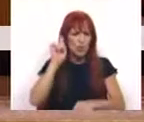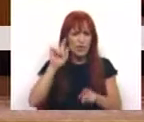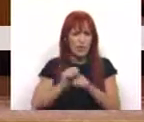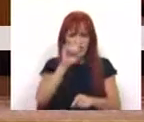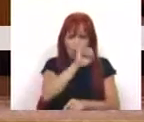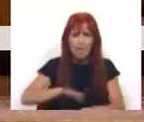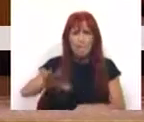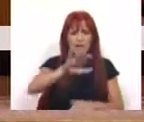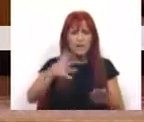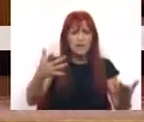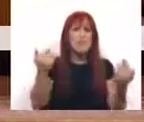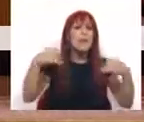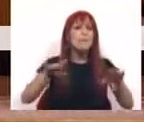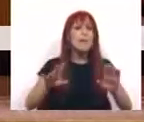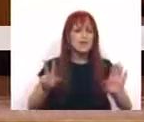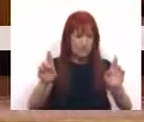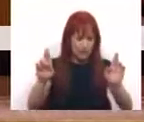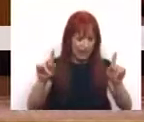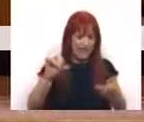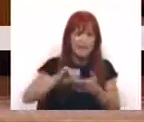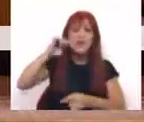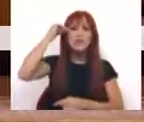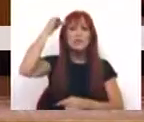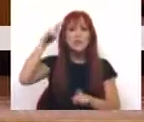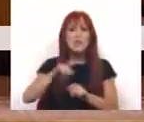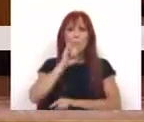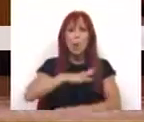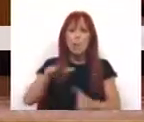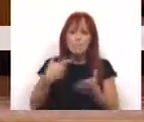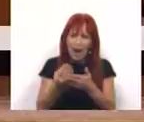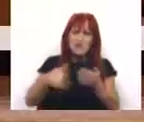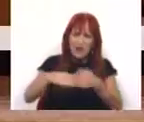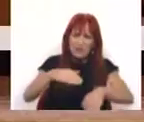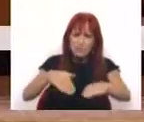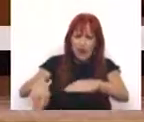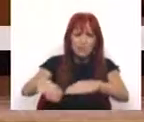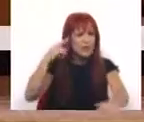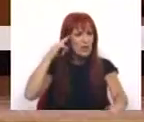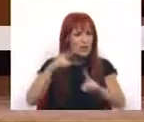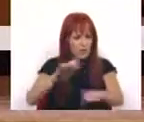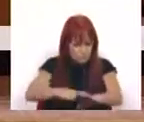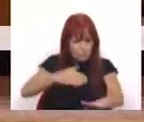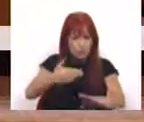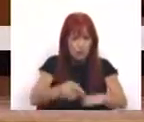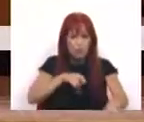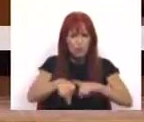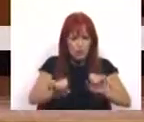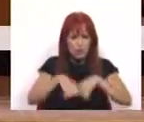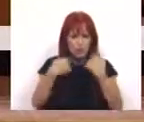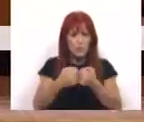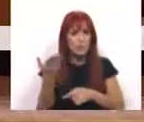valores ambientais. Mas vamos esperar que em sede de especialidade se possam dar mais passos no sentido de reforçar as políticas